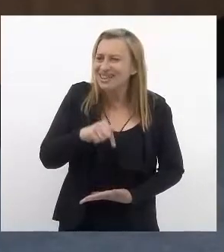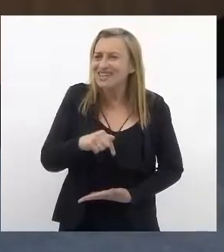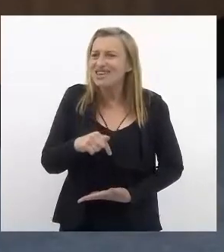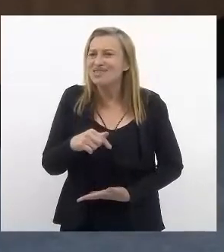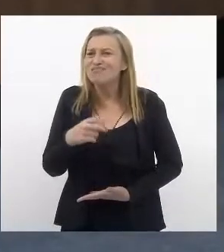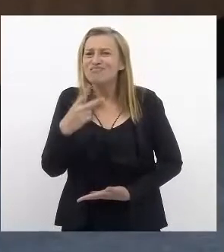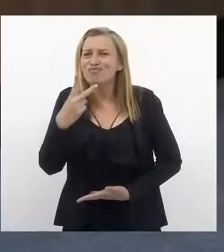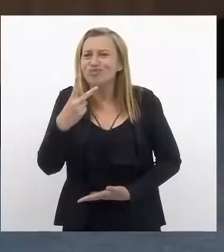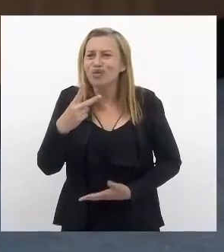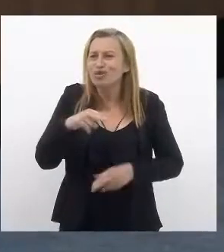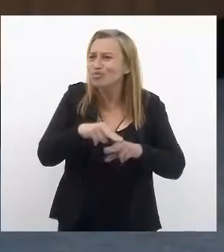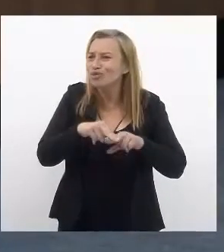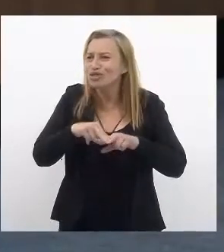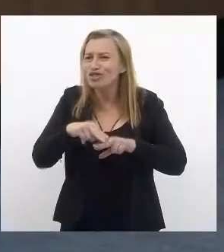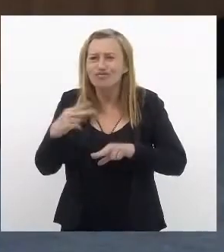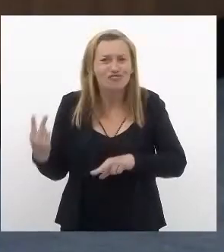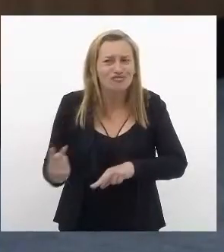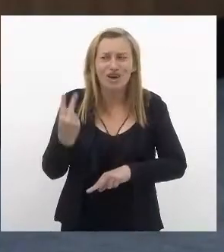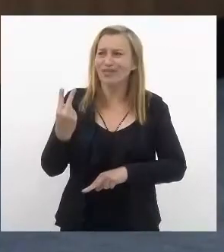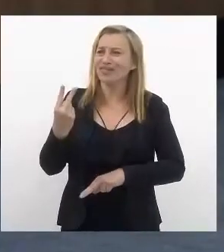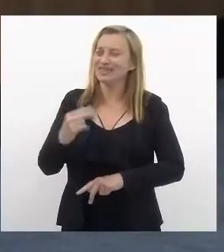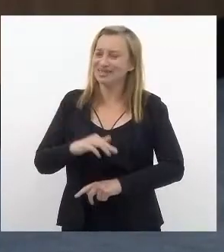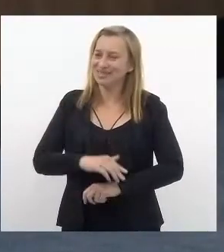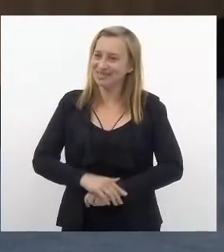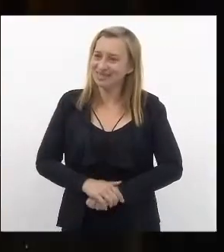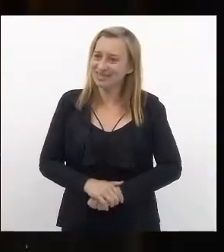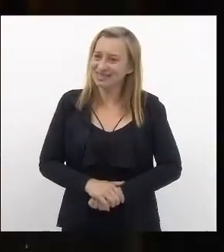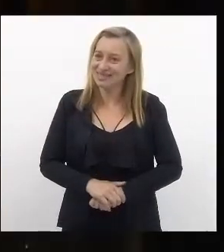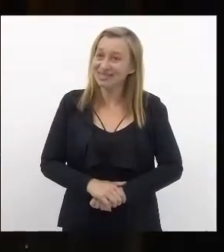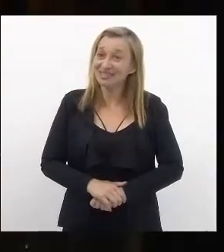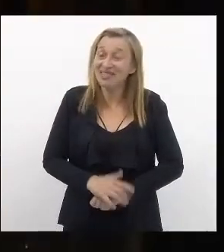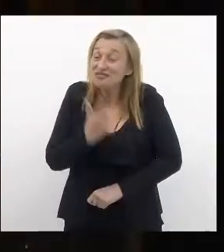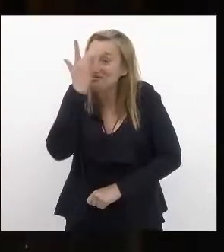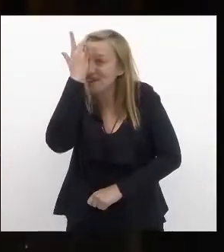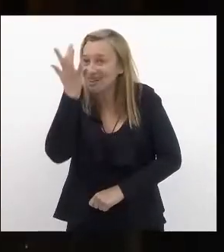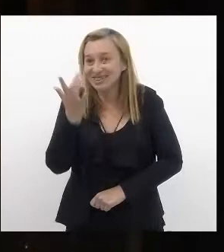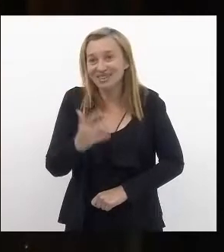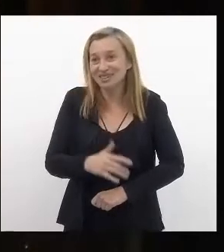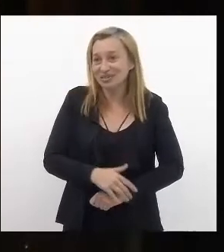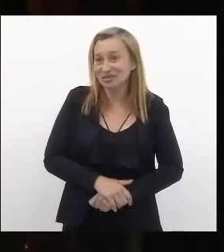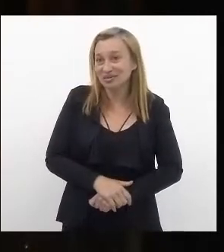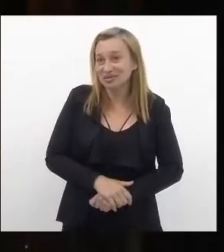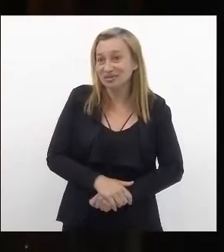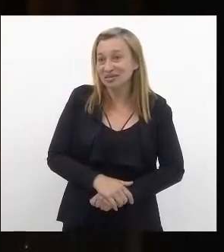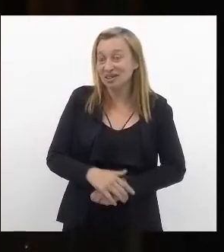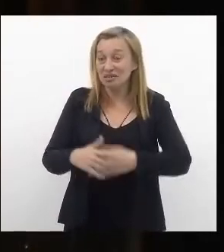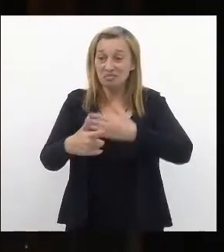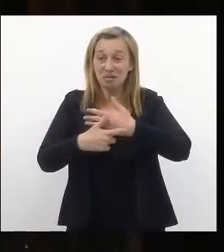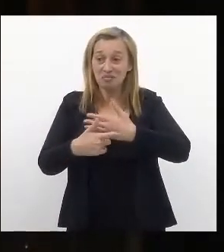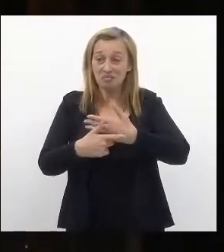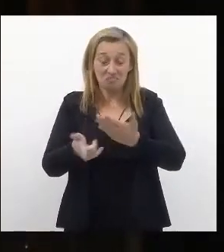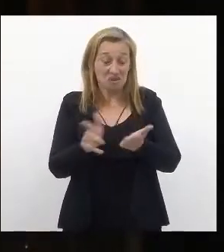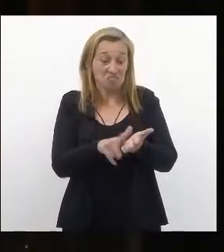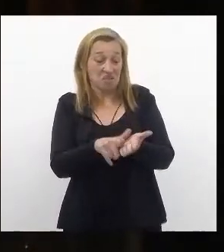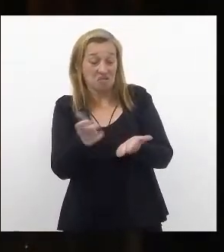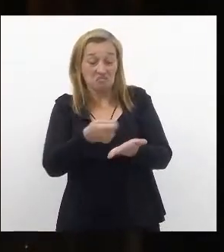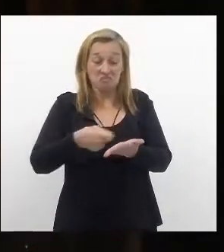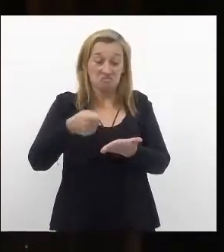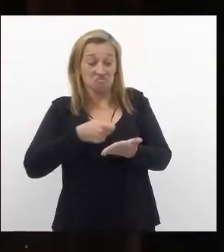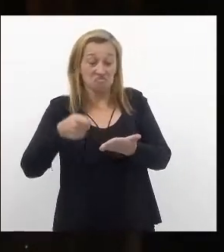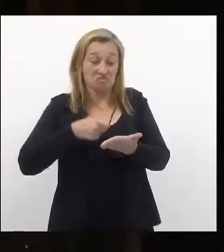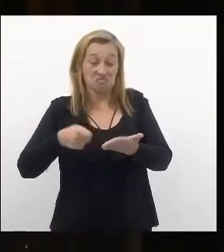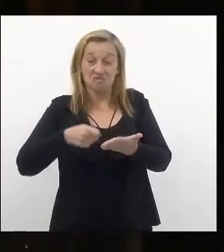2 valiosos motivos. Era muito fácil arrumar um papel, escrever letras